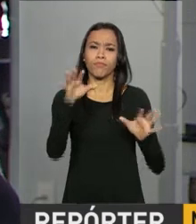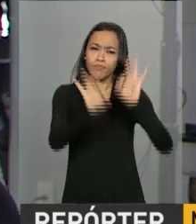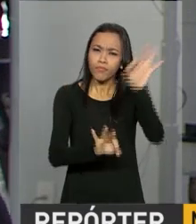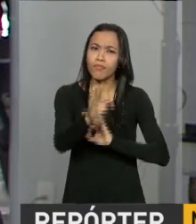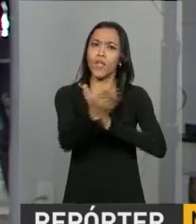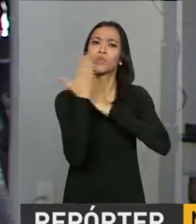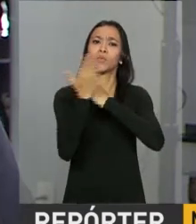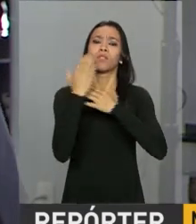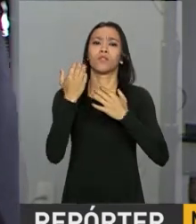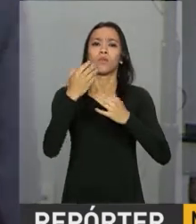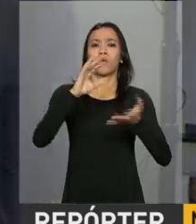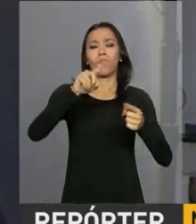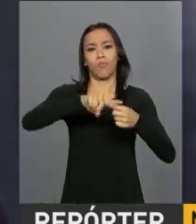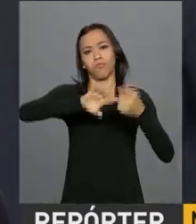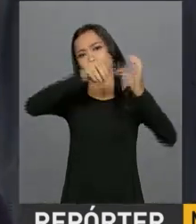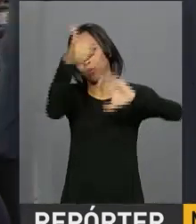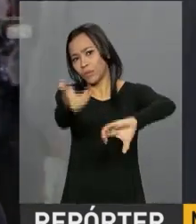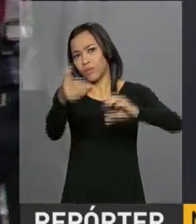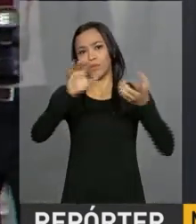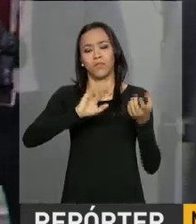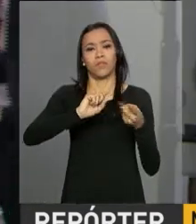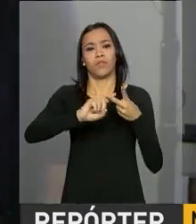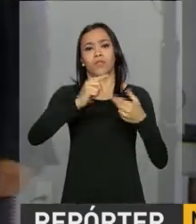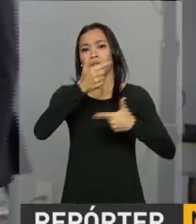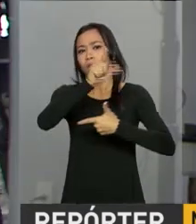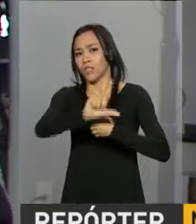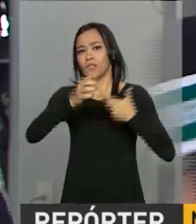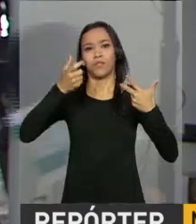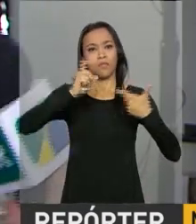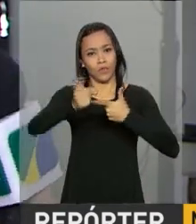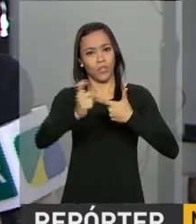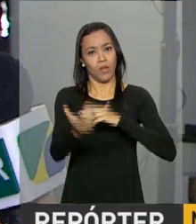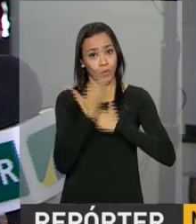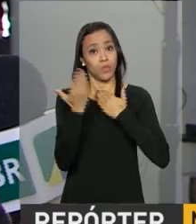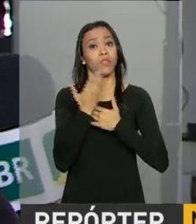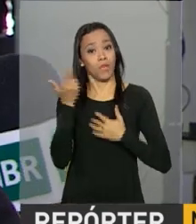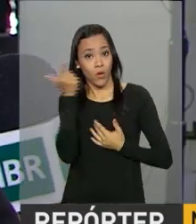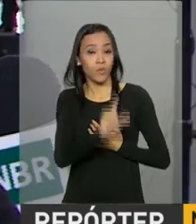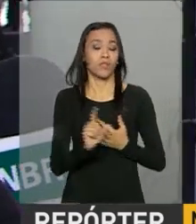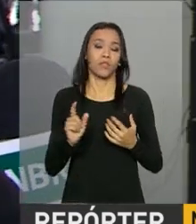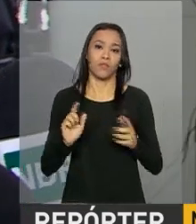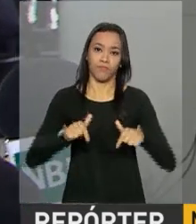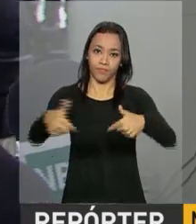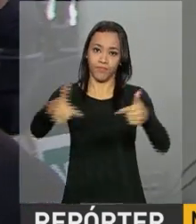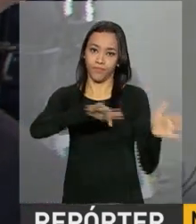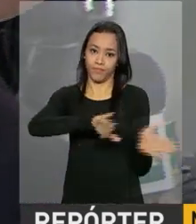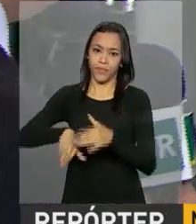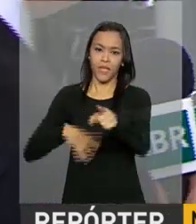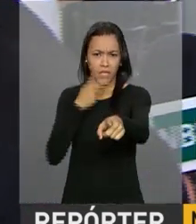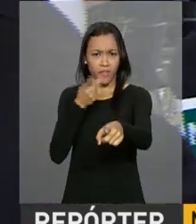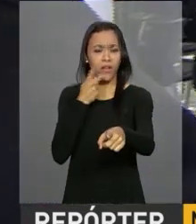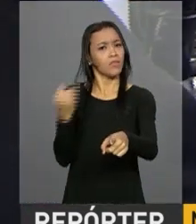com com com o Executivo eh para que essas coisas aconteçam né bom o presidente exercício Ele tem ressaltado muito o papel da